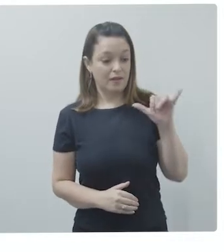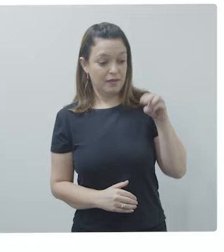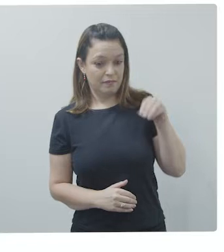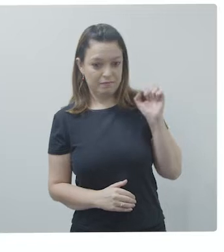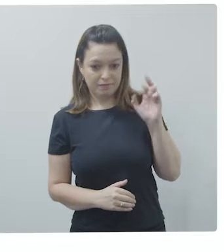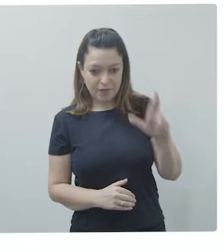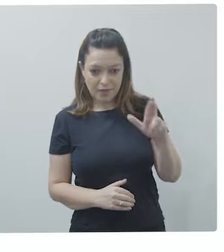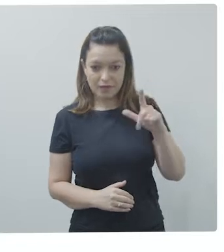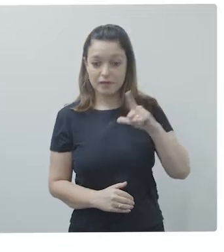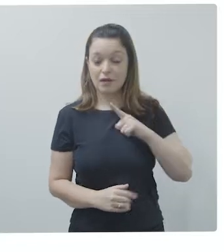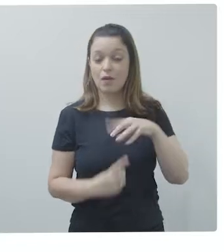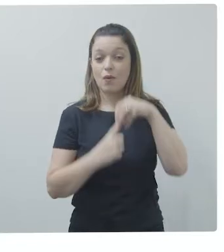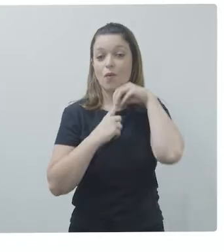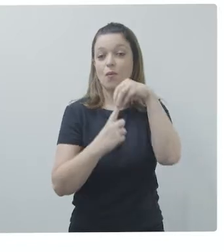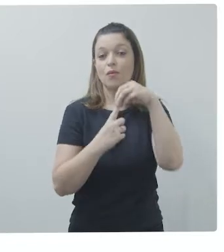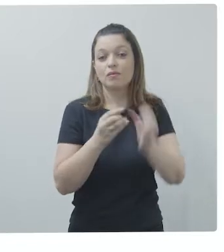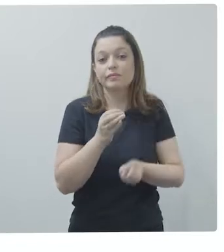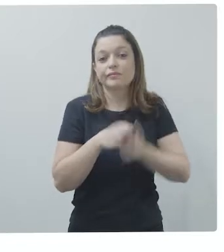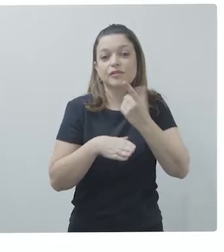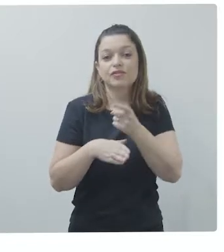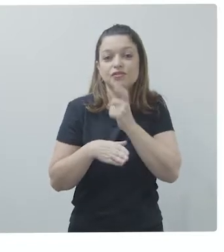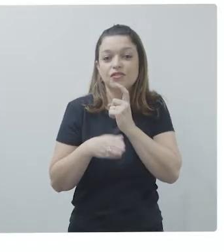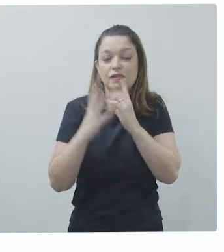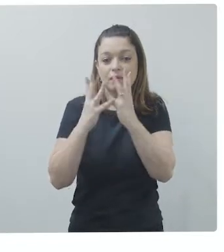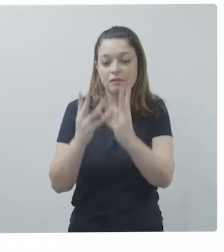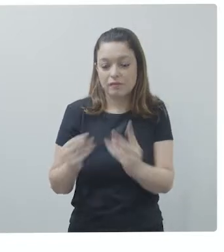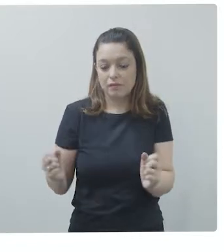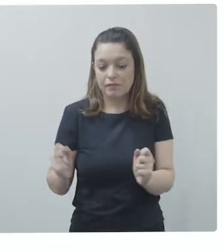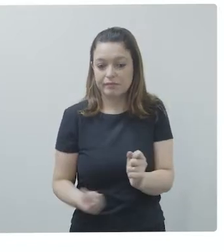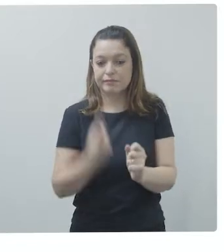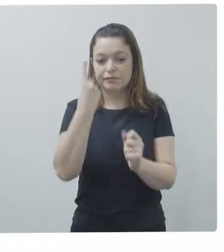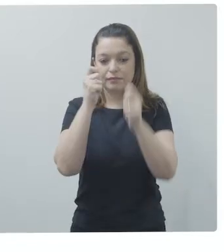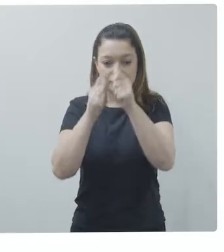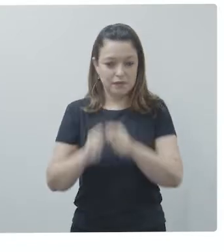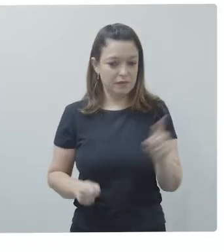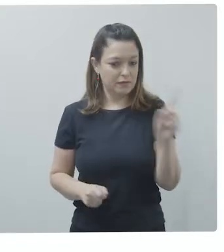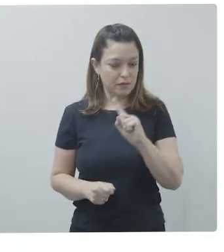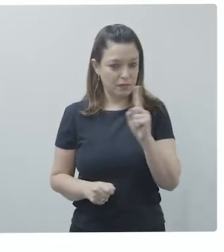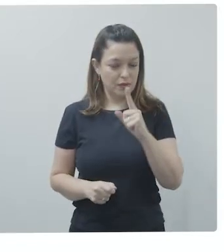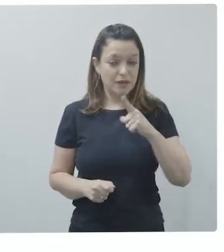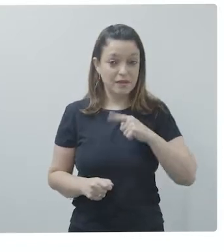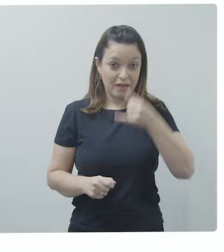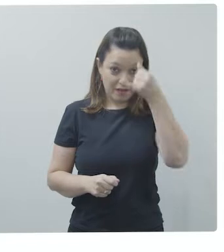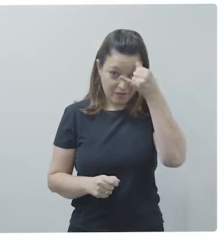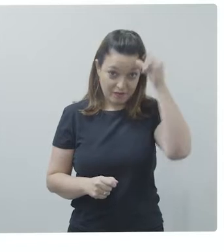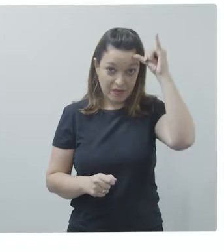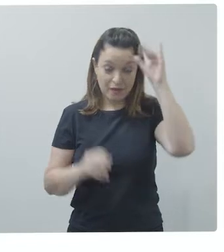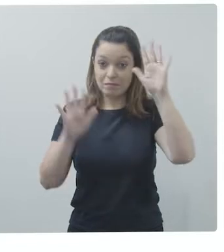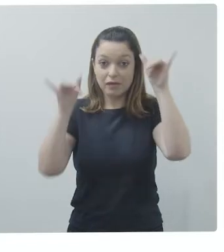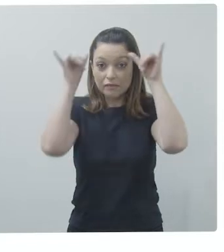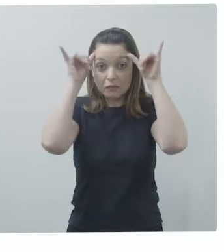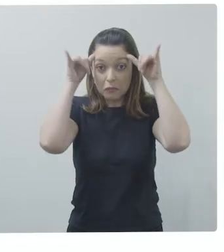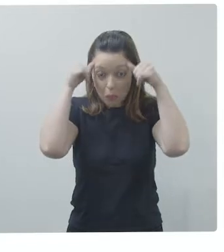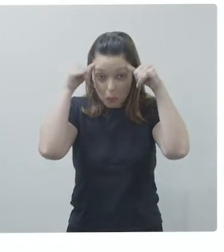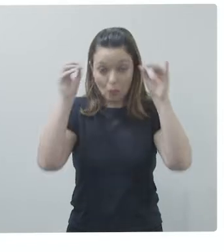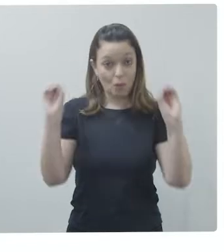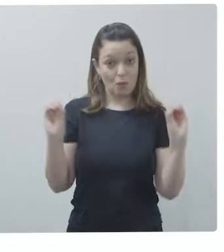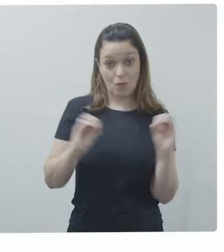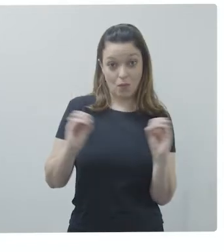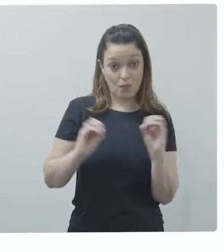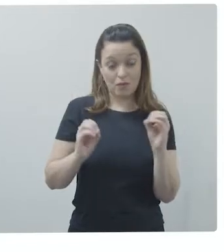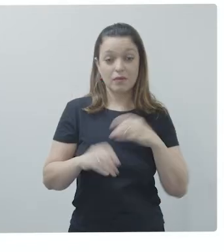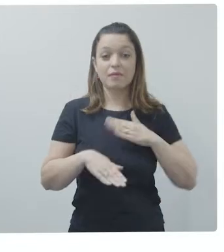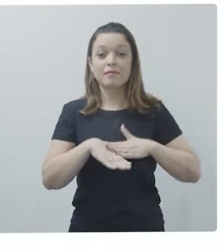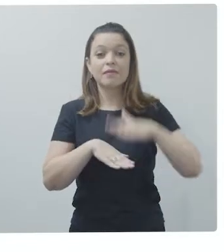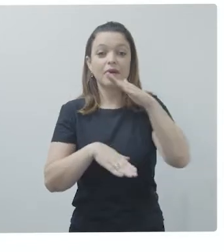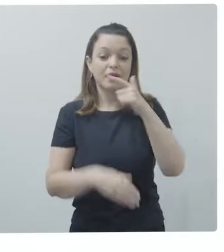foi a única vida gerada pelo derretimento do gelo. Uma vaca sem chifres, muito maior do que nossa mente pode